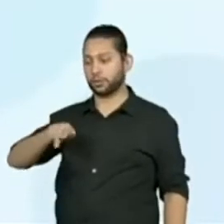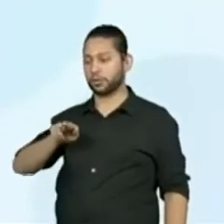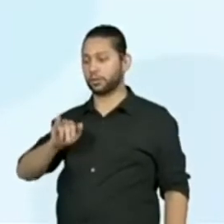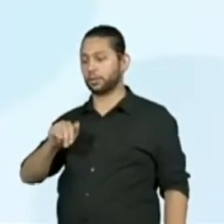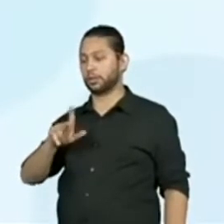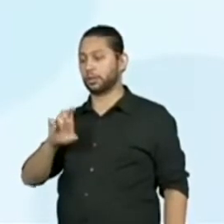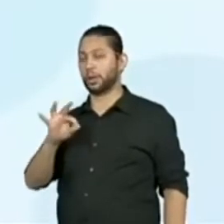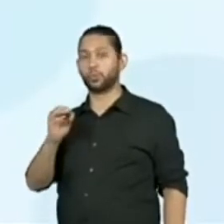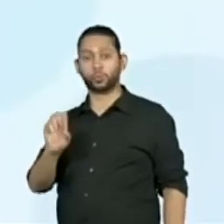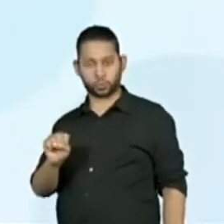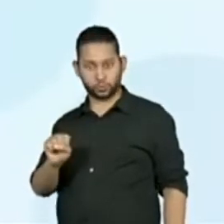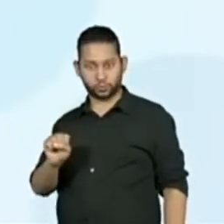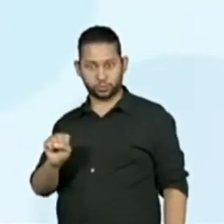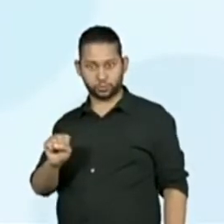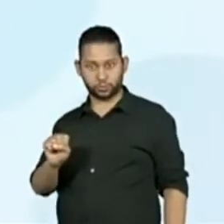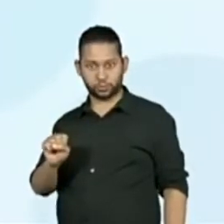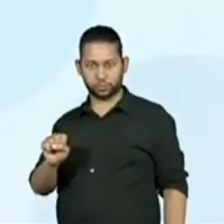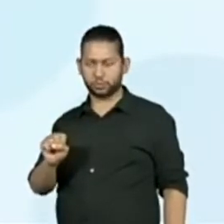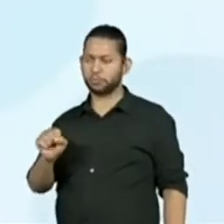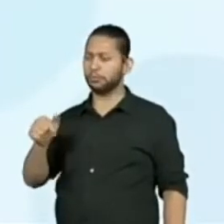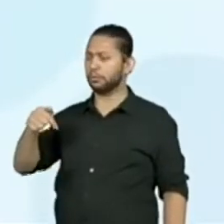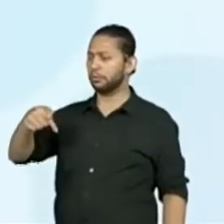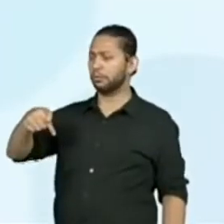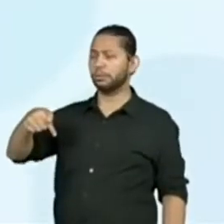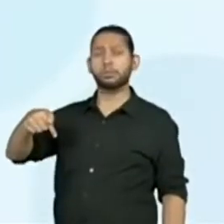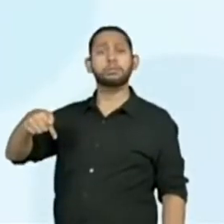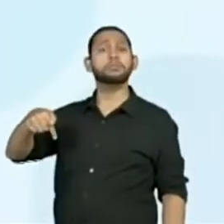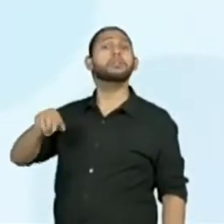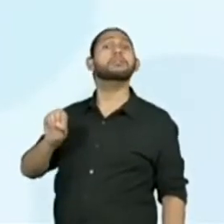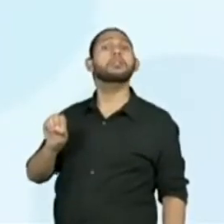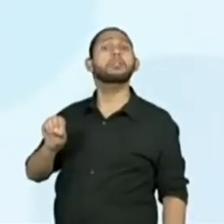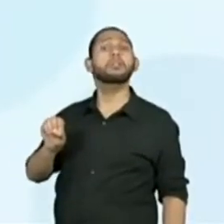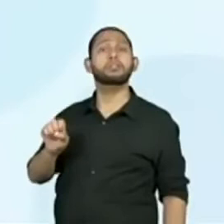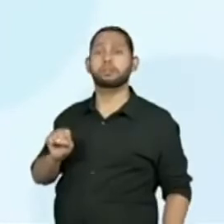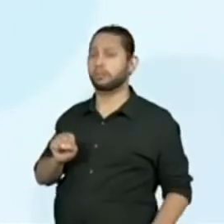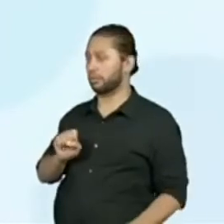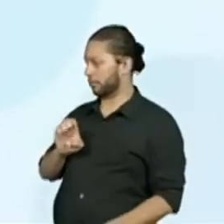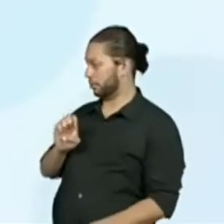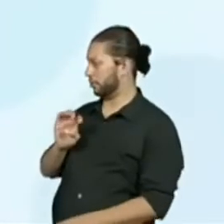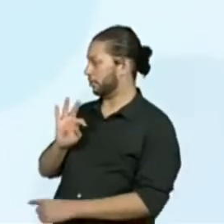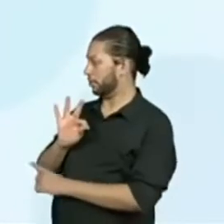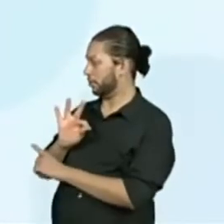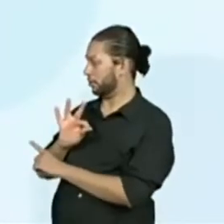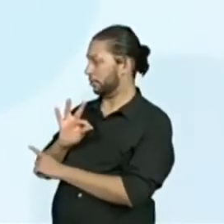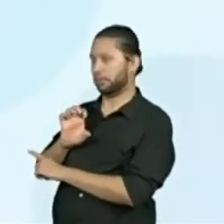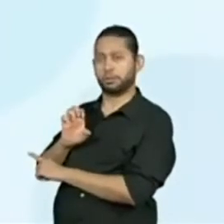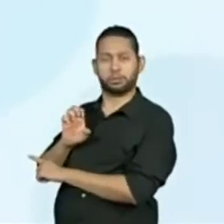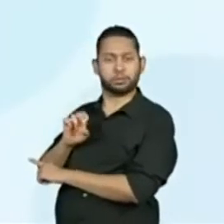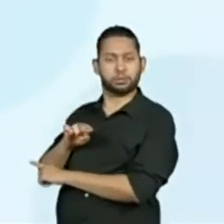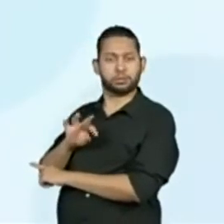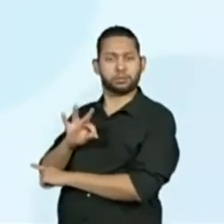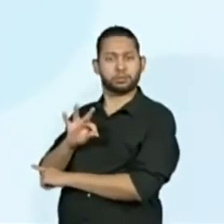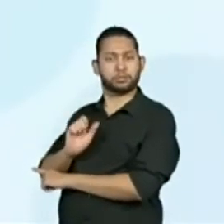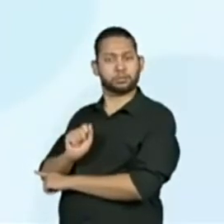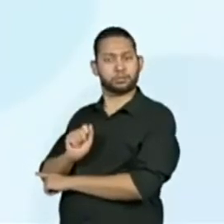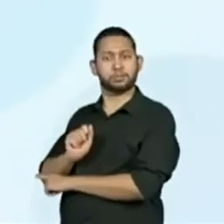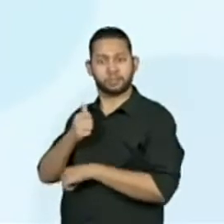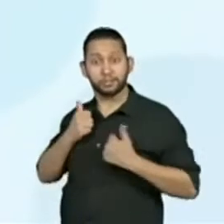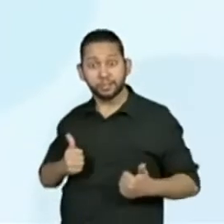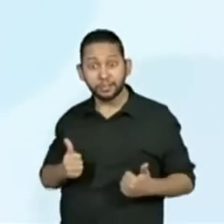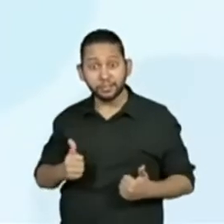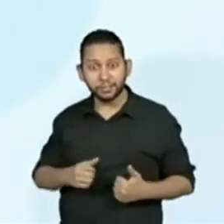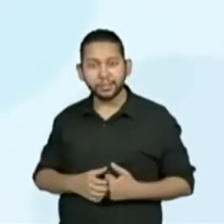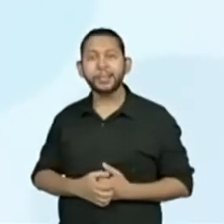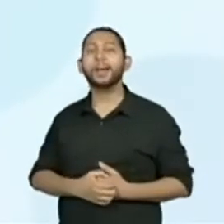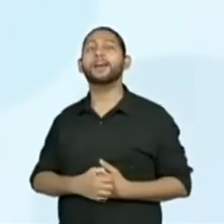70, certo? Então, você aí com o material, faz no material bem bonitinho, com uma letra bem bacana, para todo mundo